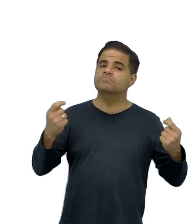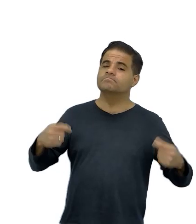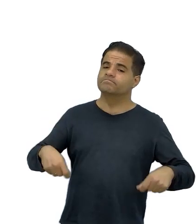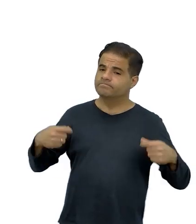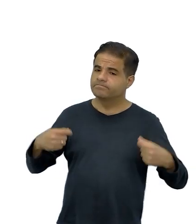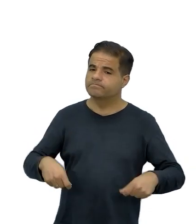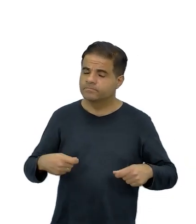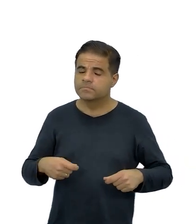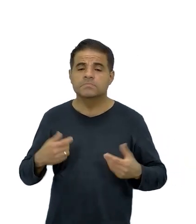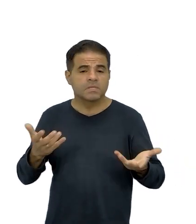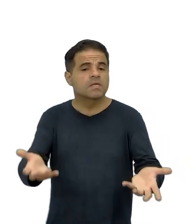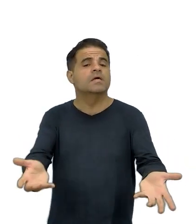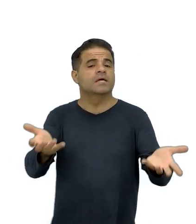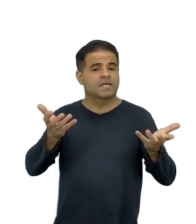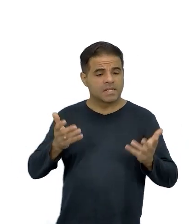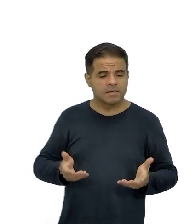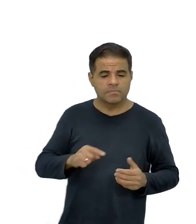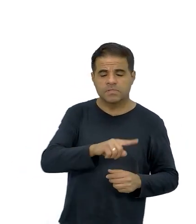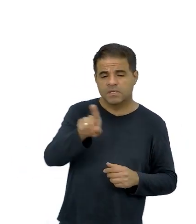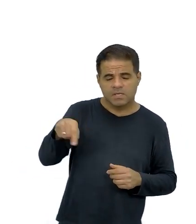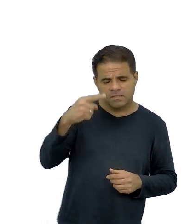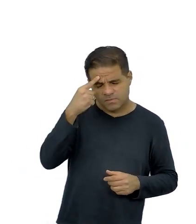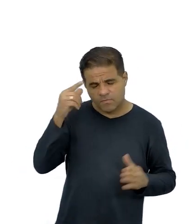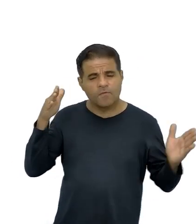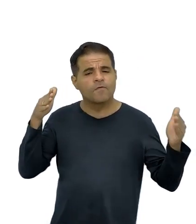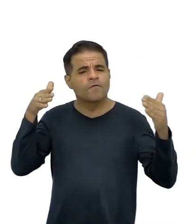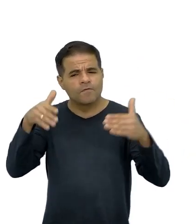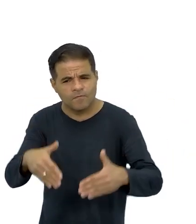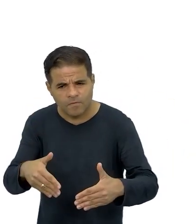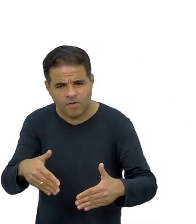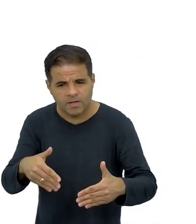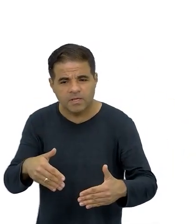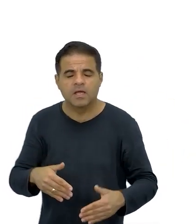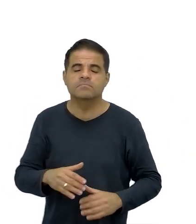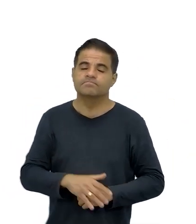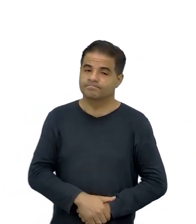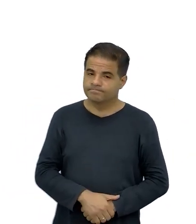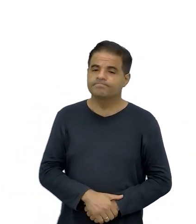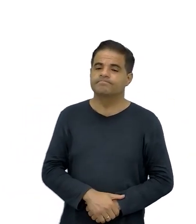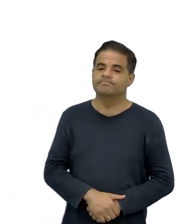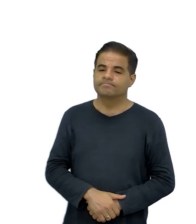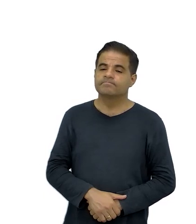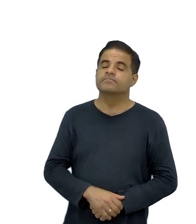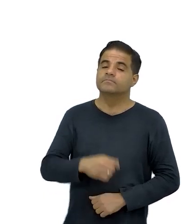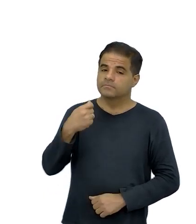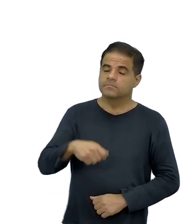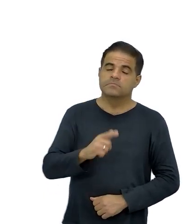necessárias, pois queremos que eles foquem na pontuação. Então, temos